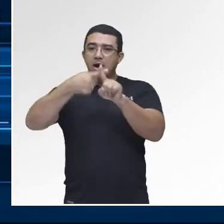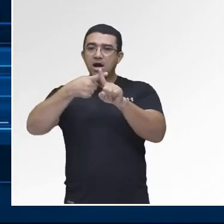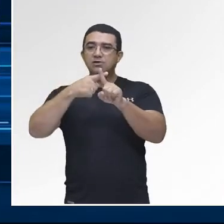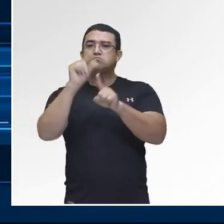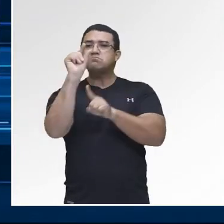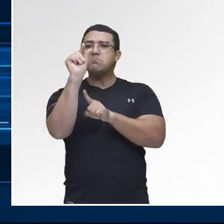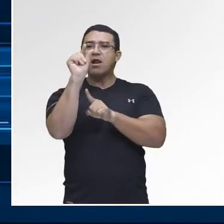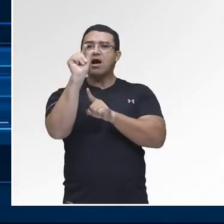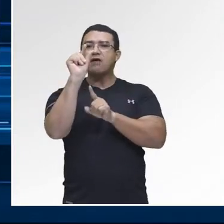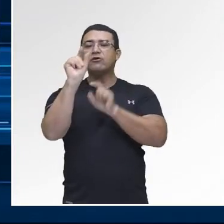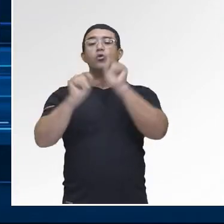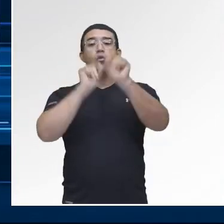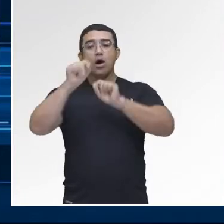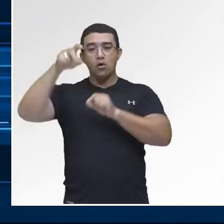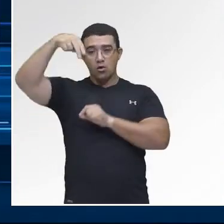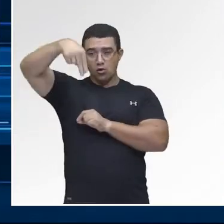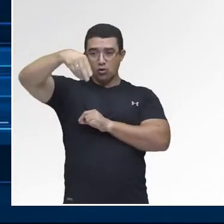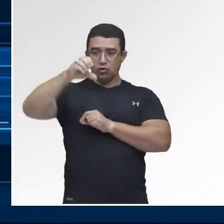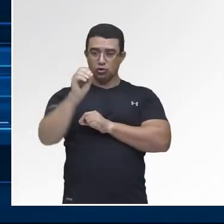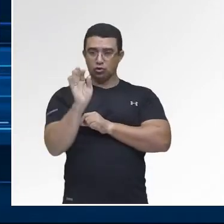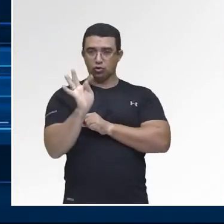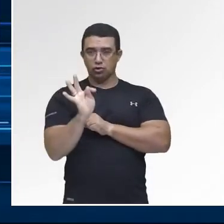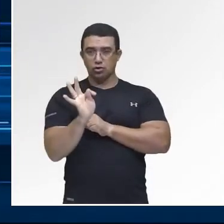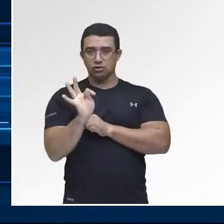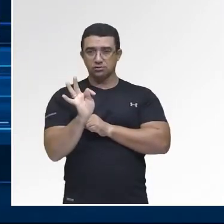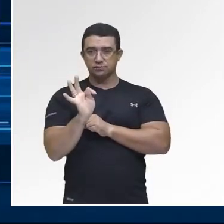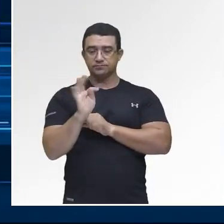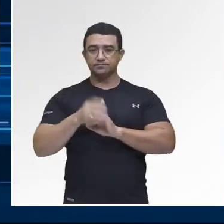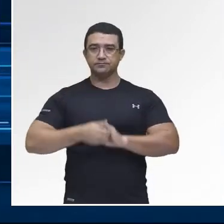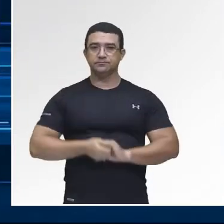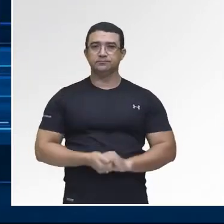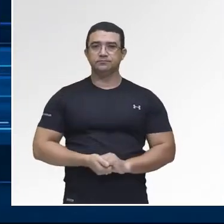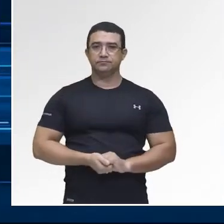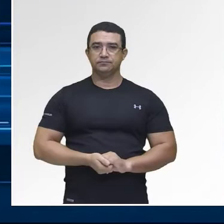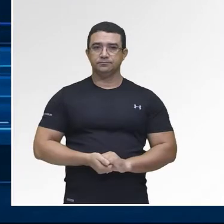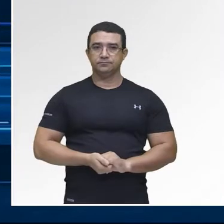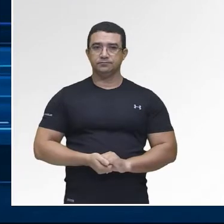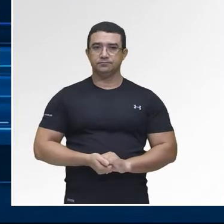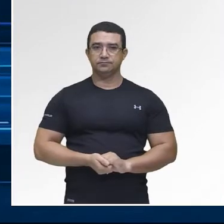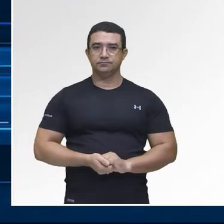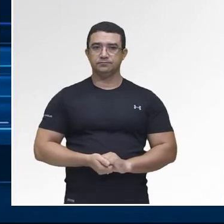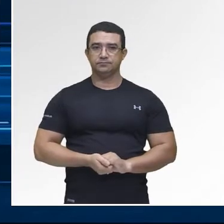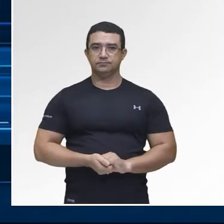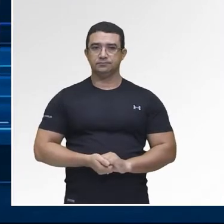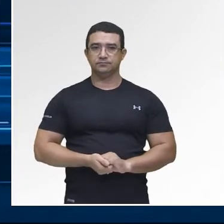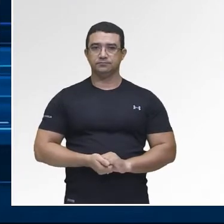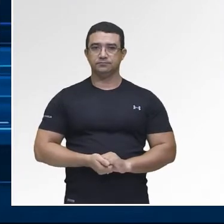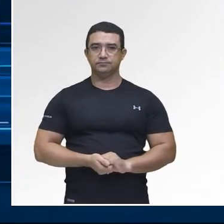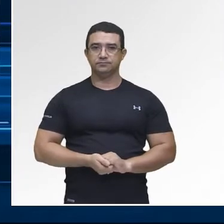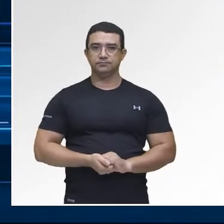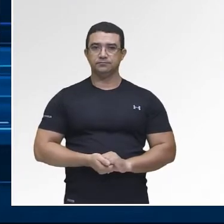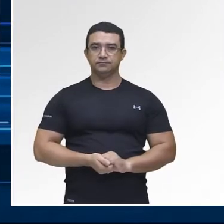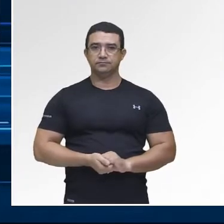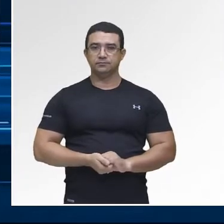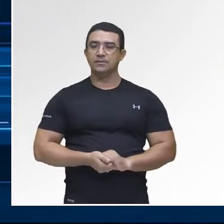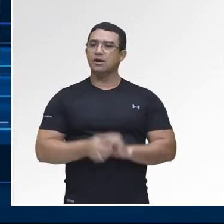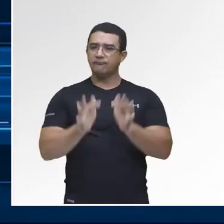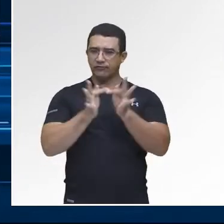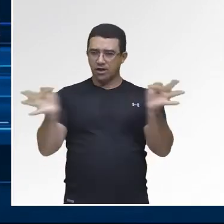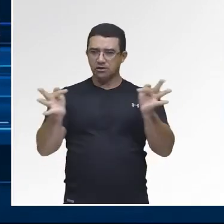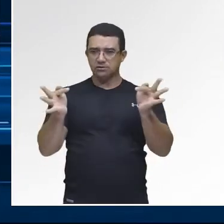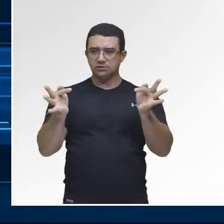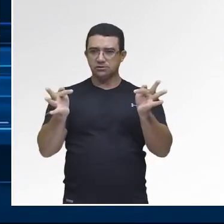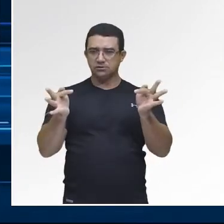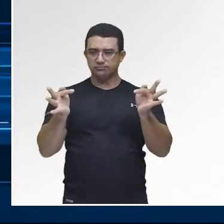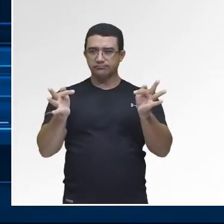palavrinha, né? Diferente aí das frases afirmativas, que é o not, tá certo? Então, nas frases afirmativas,